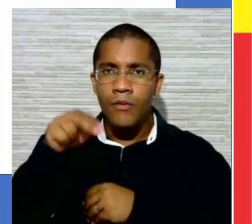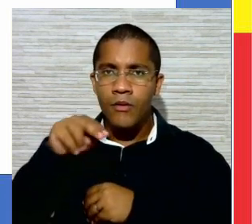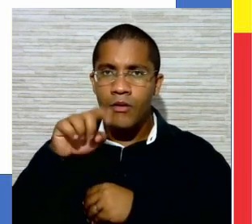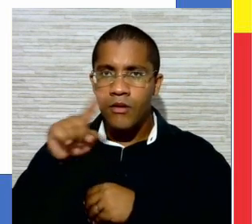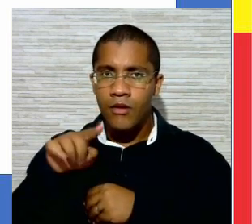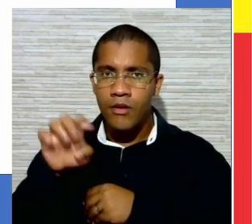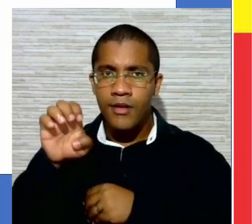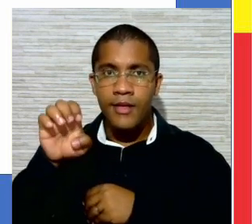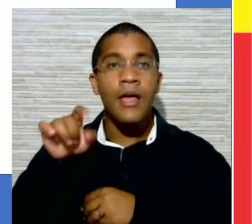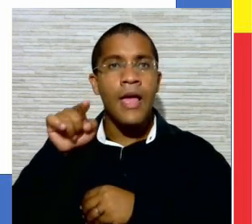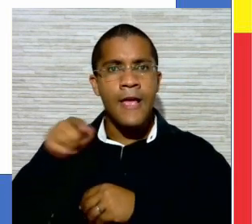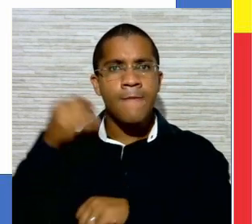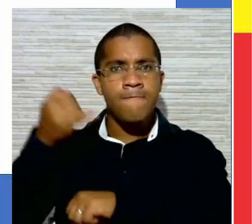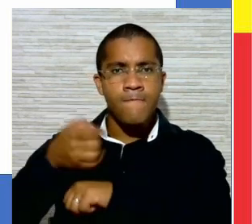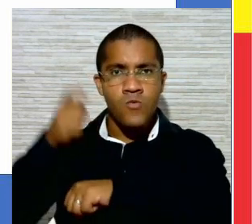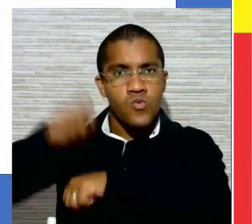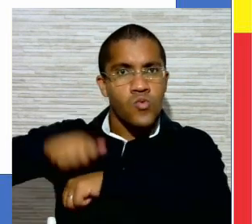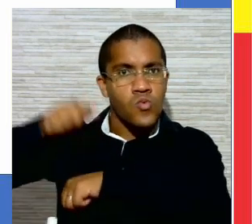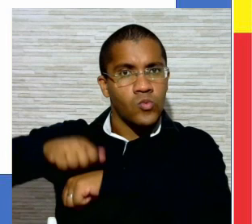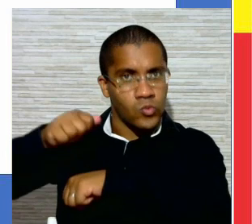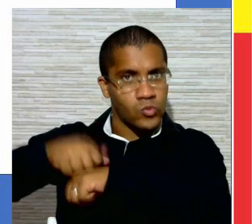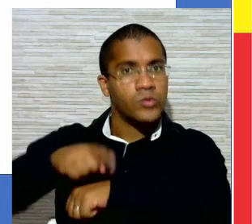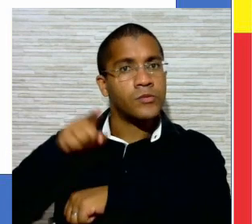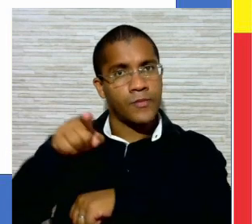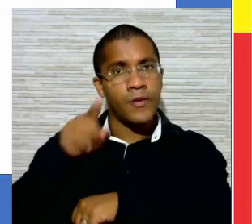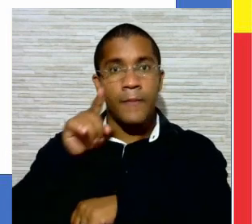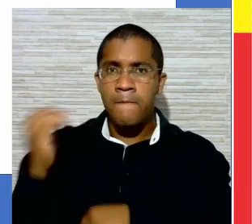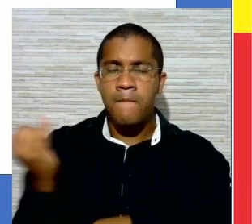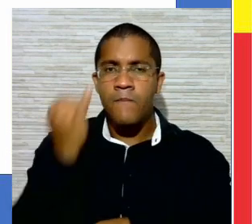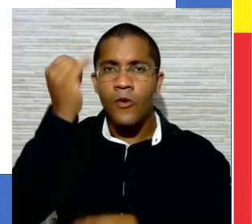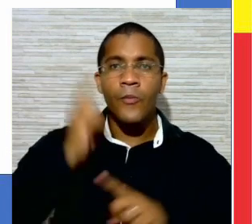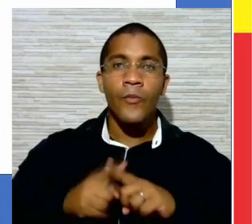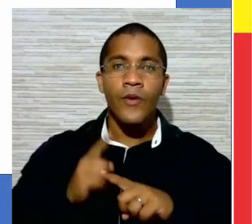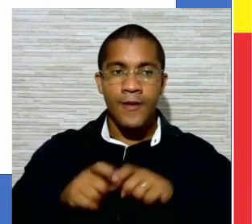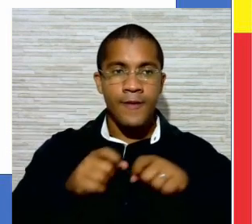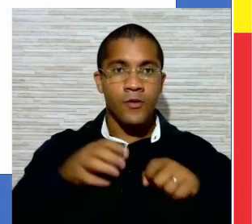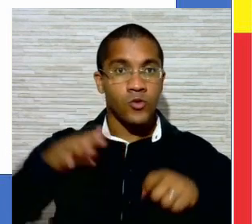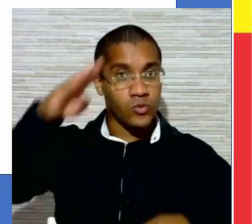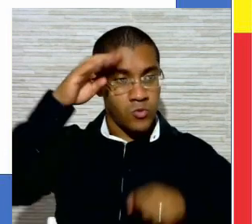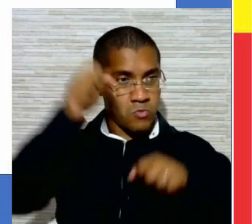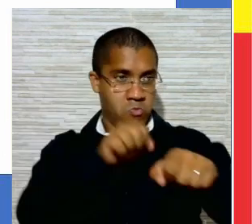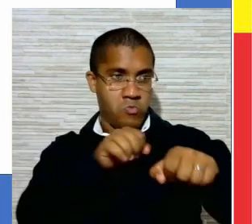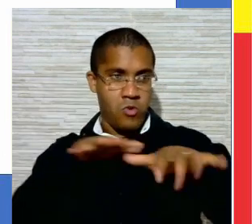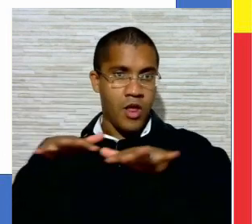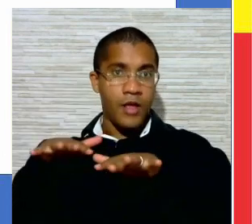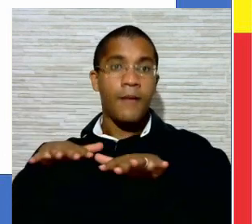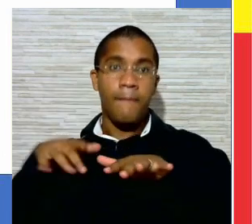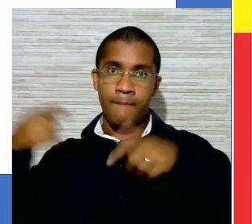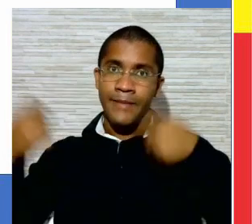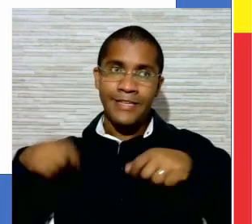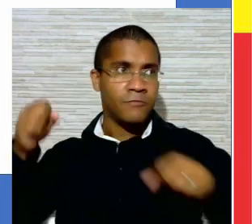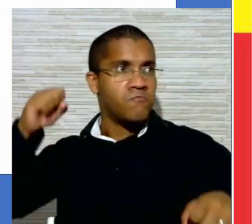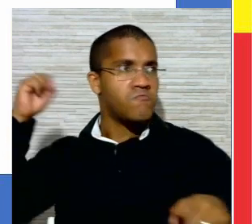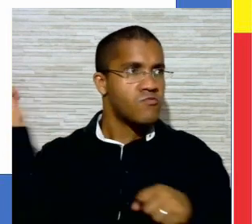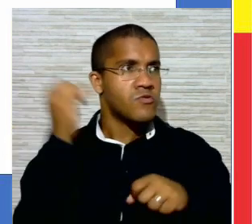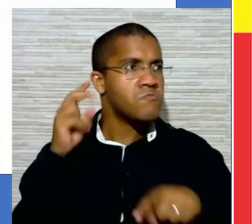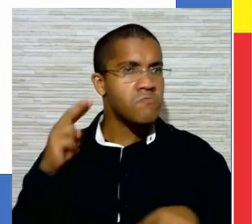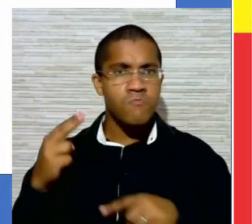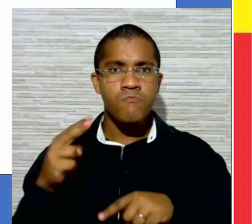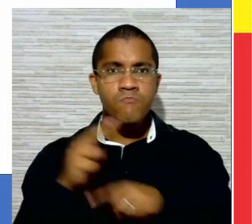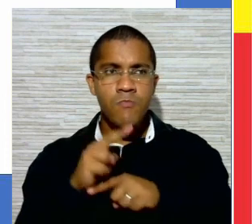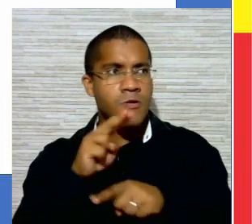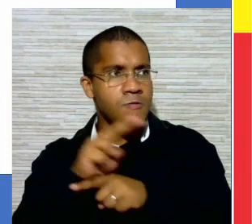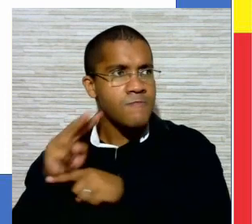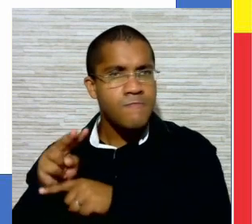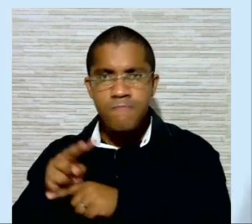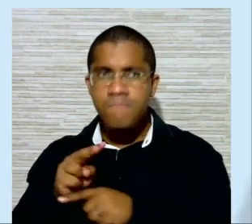isso era extremamente importante que um exército, tá? Um conjunto de homens, tivessem ferramentas para ataque, para se